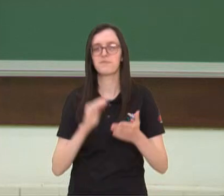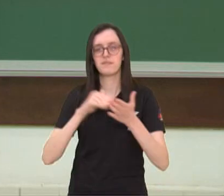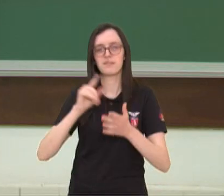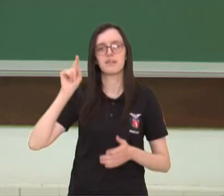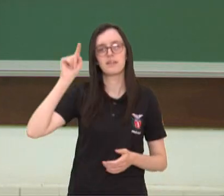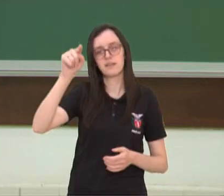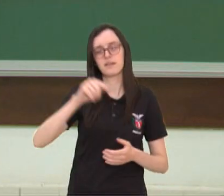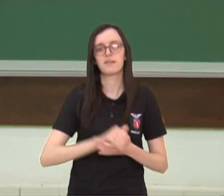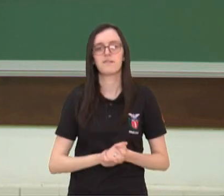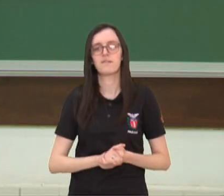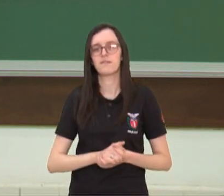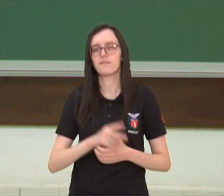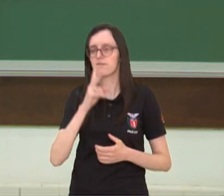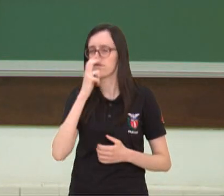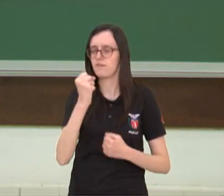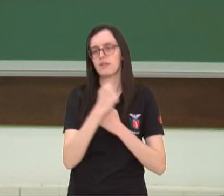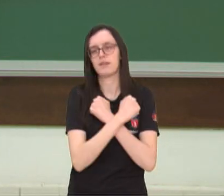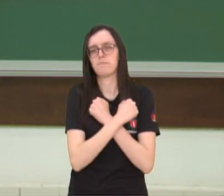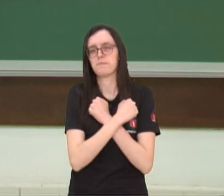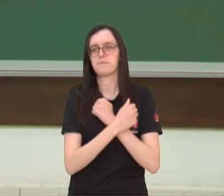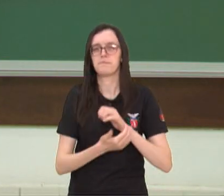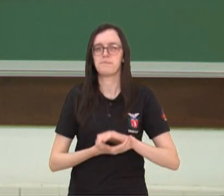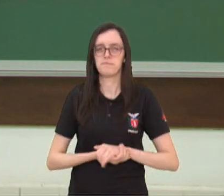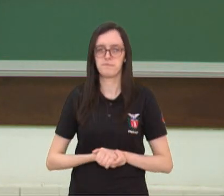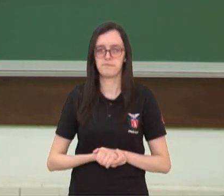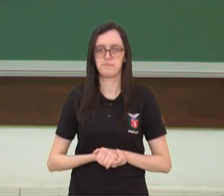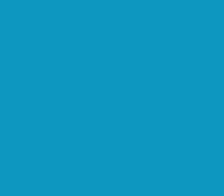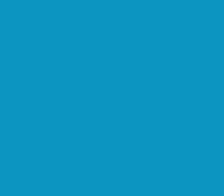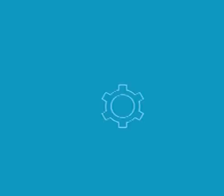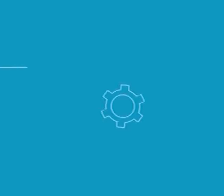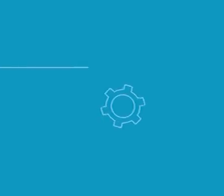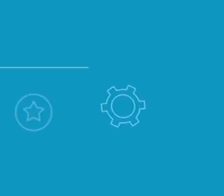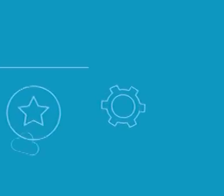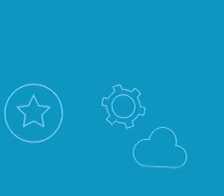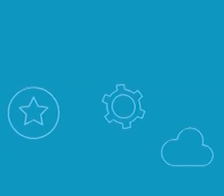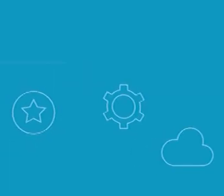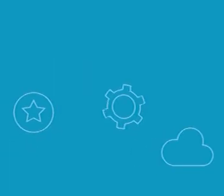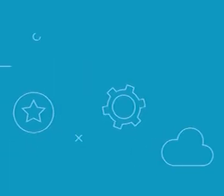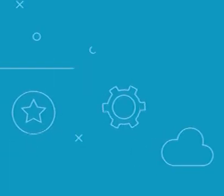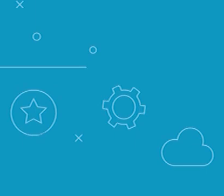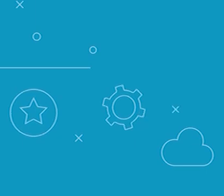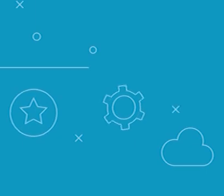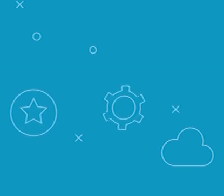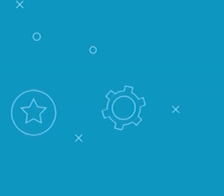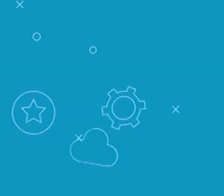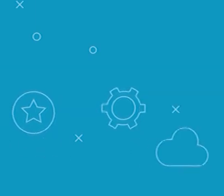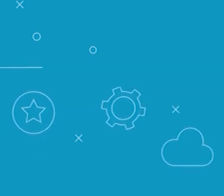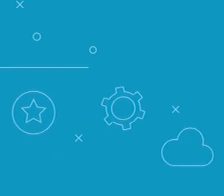lá e um grande abraço.